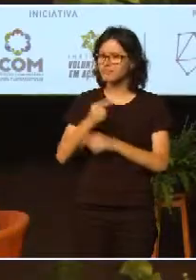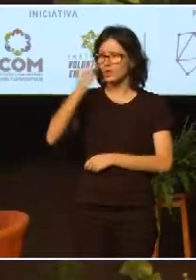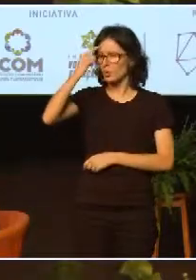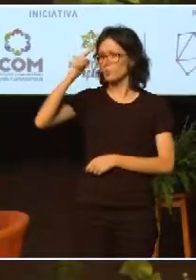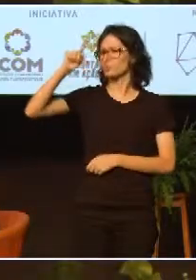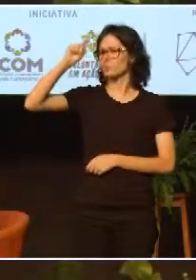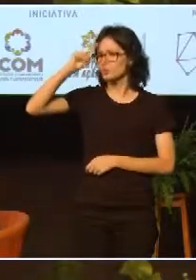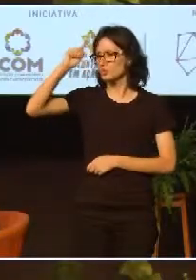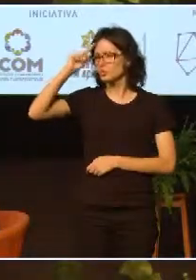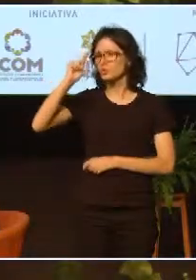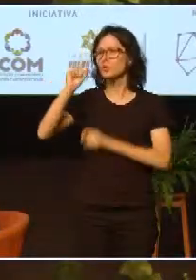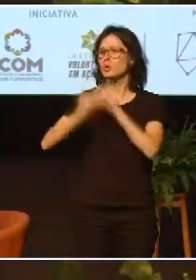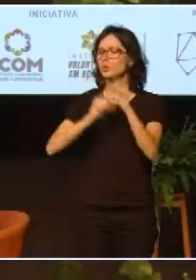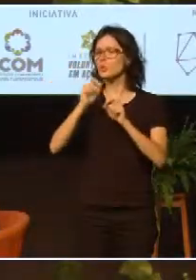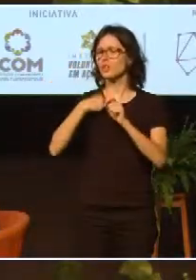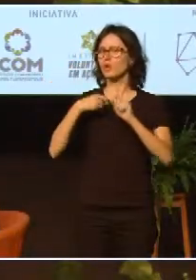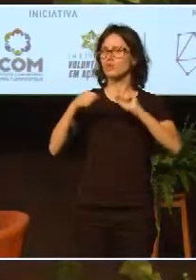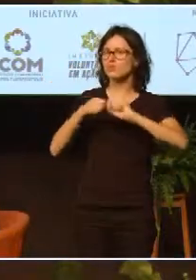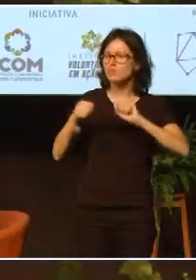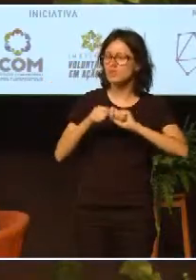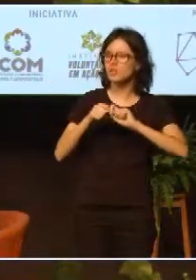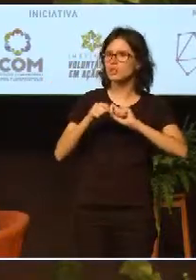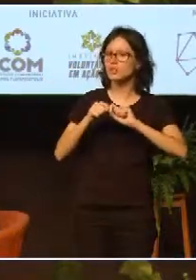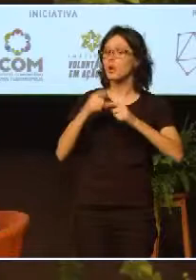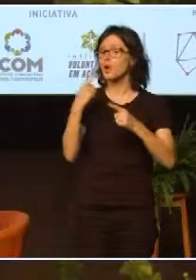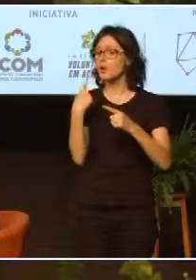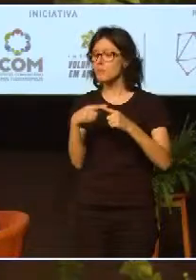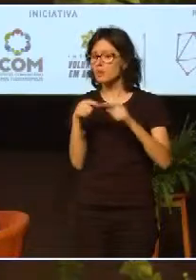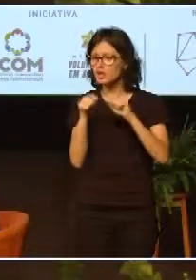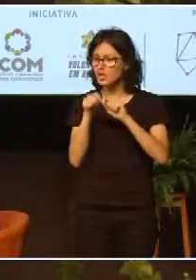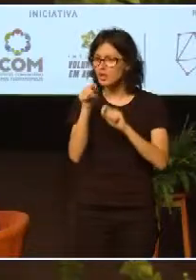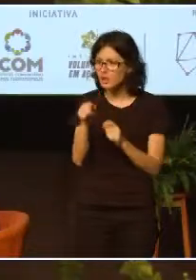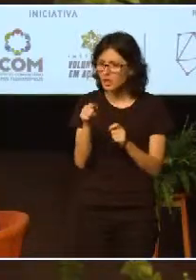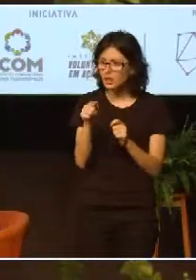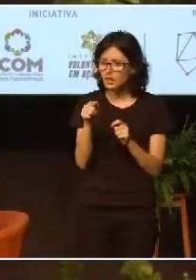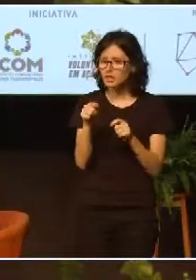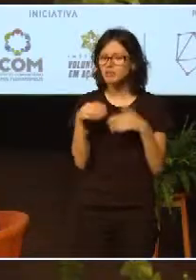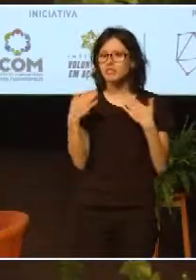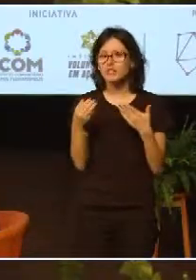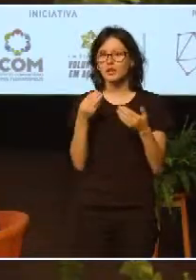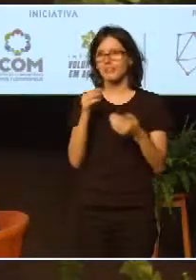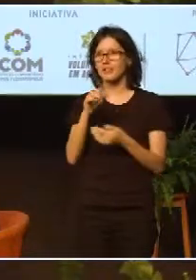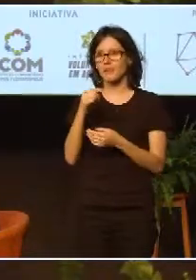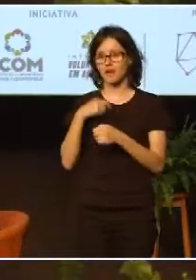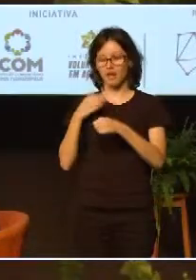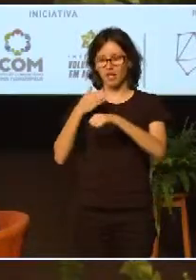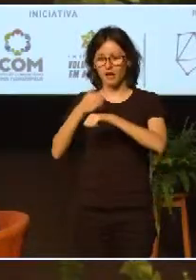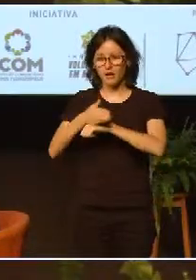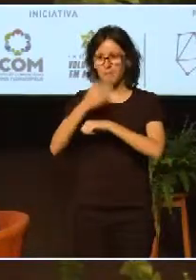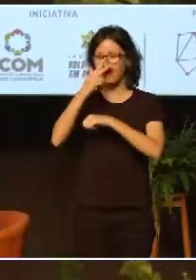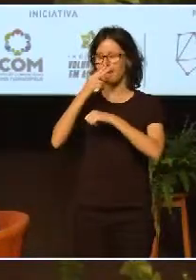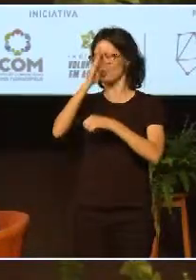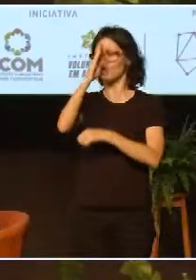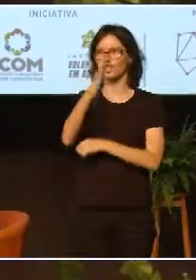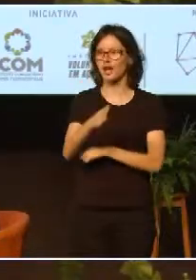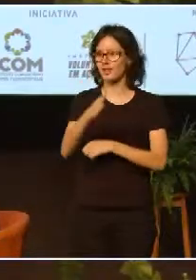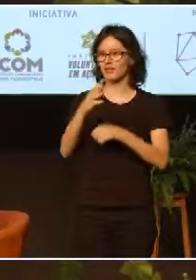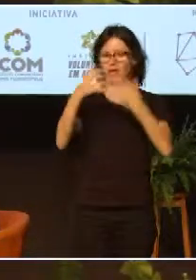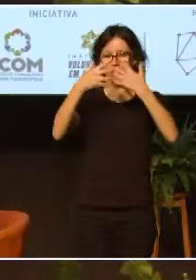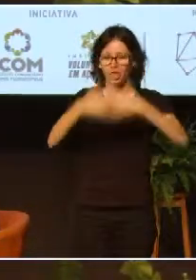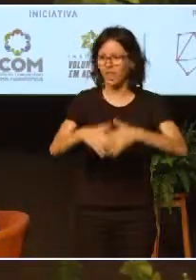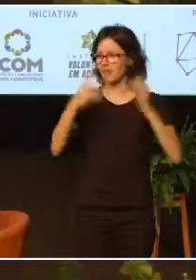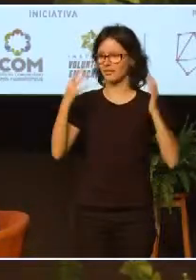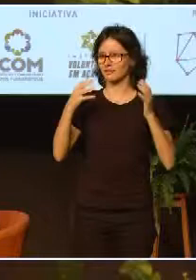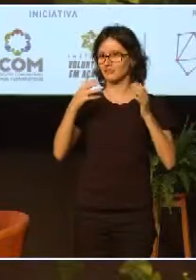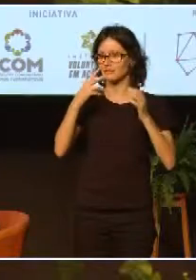os dias o que eu estou fazendo, por que eu estou fazendo, e não entrar no piloto automático. Isso, inclusive,